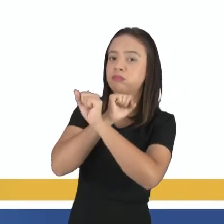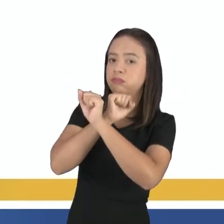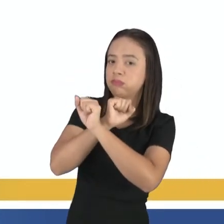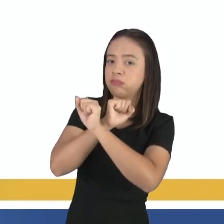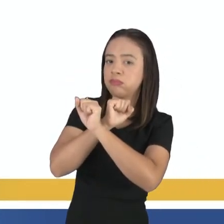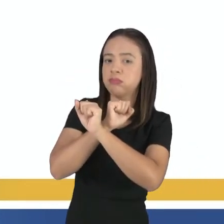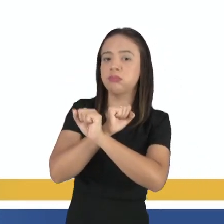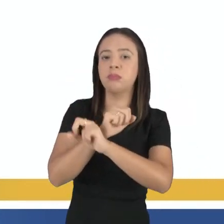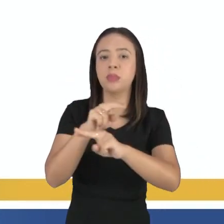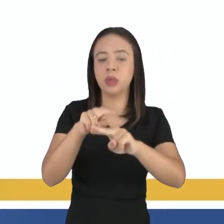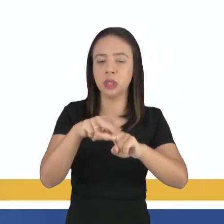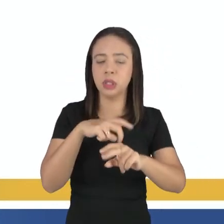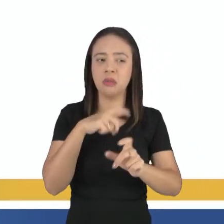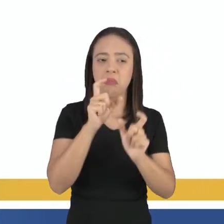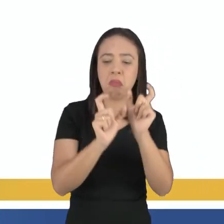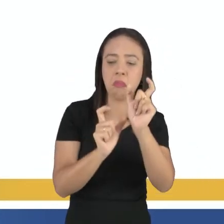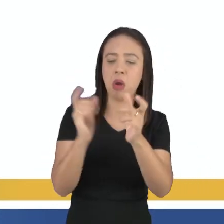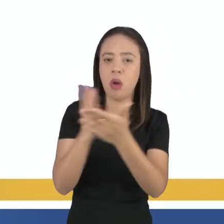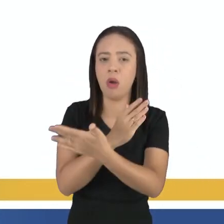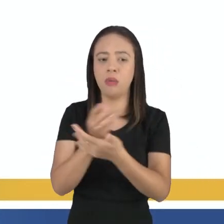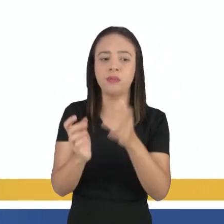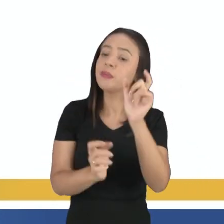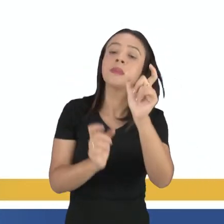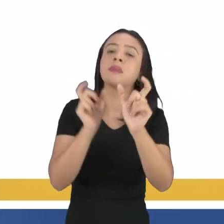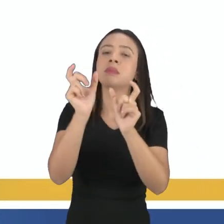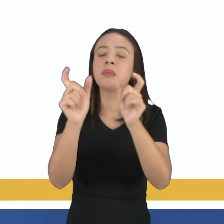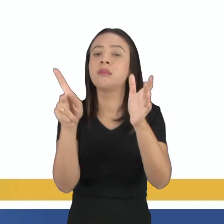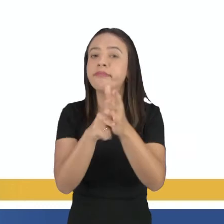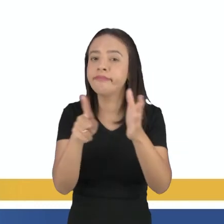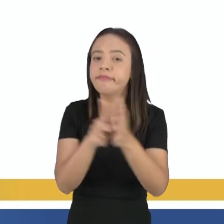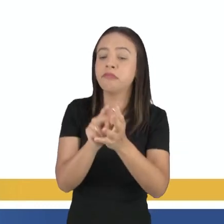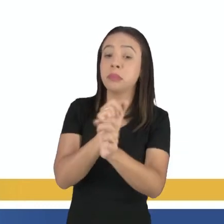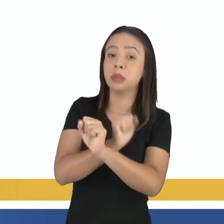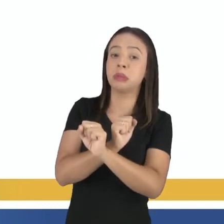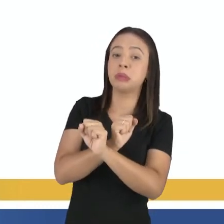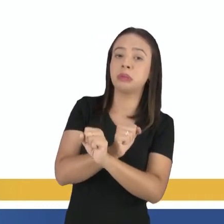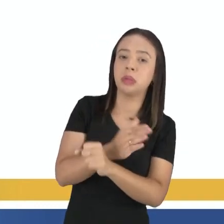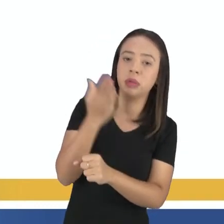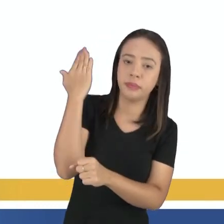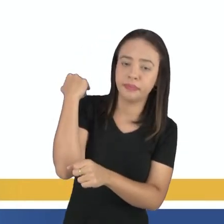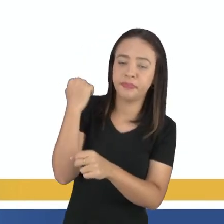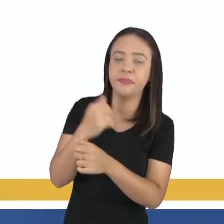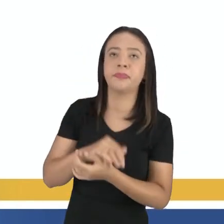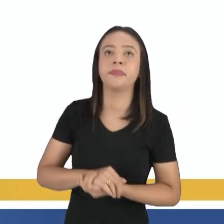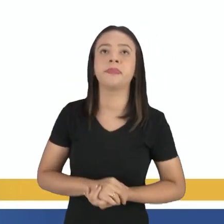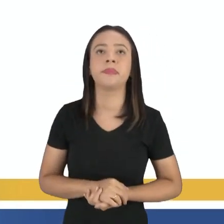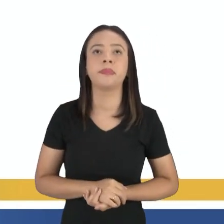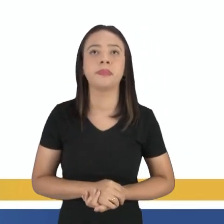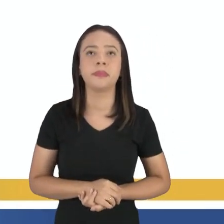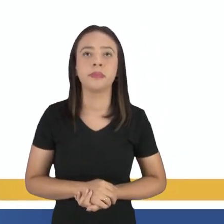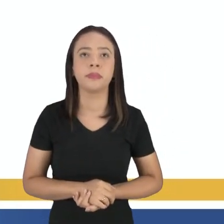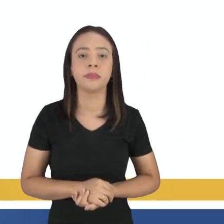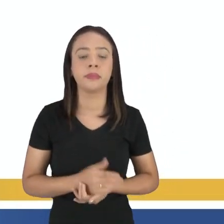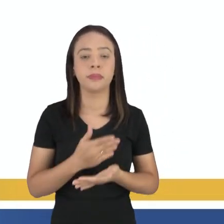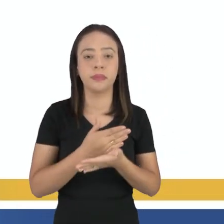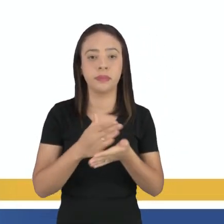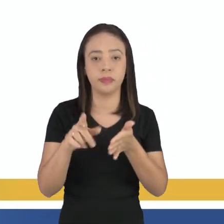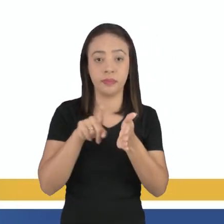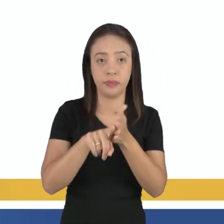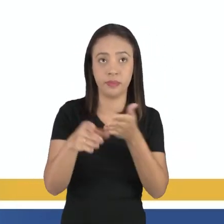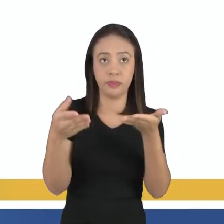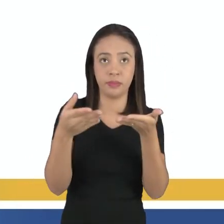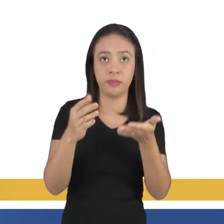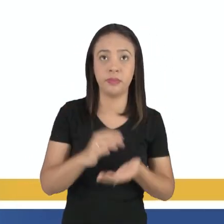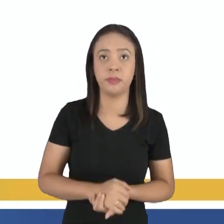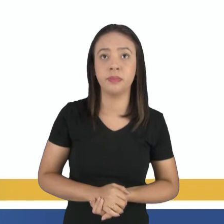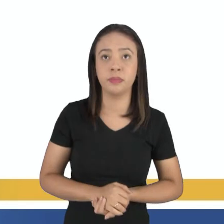Por isso que temos alguns termos dessa época, tá certo? Então, vamos aqui para a questão.